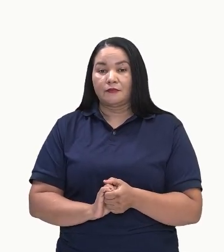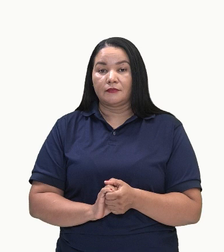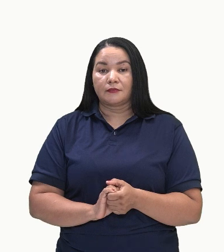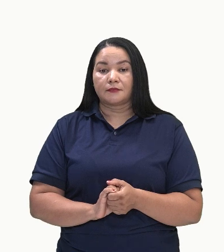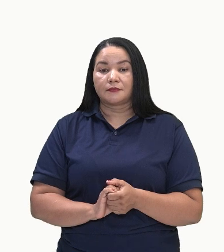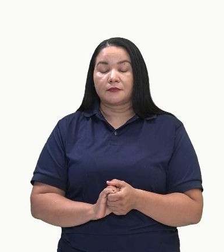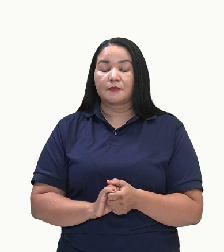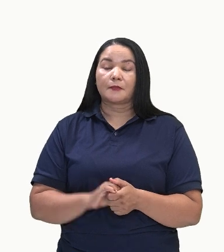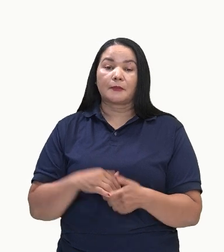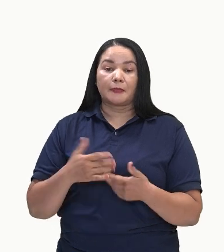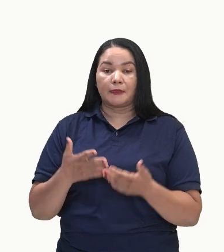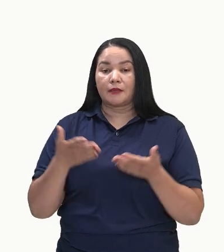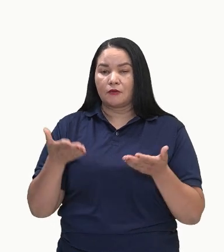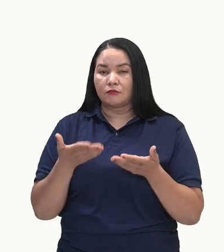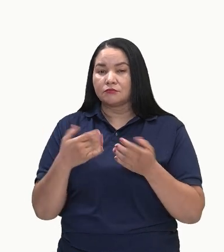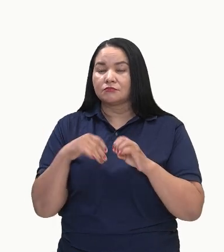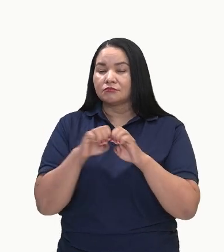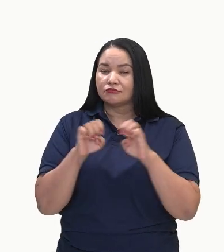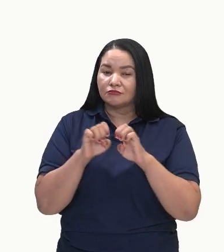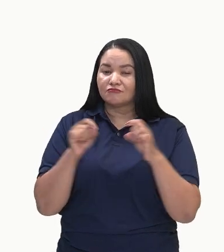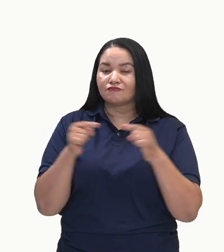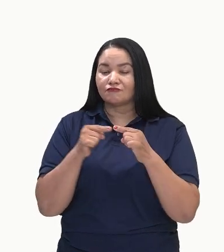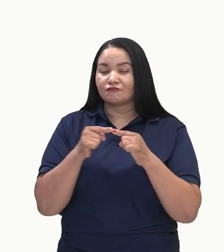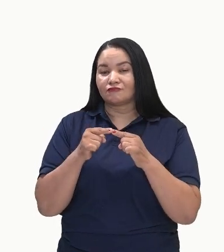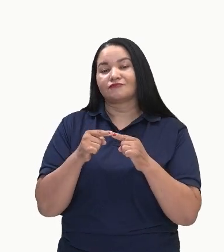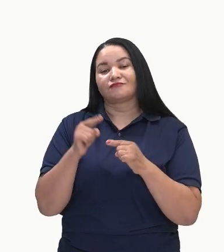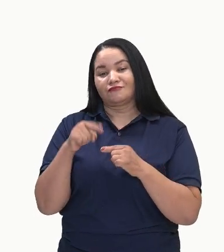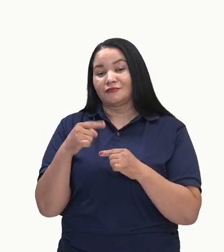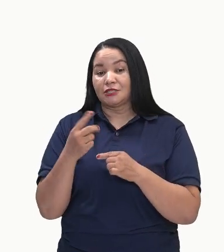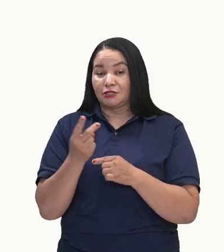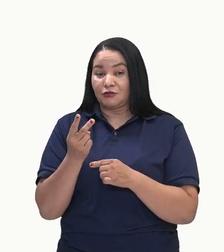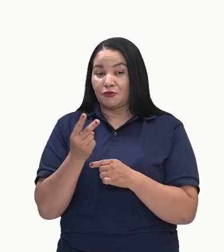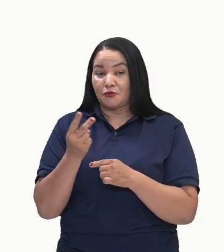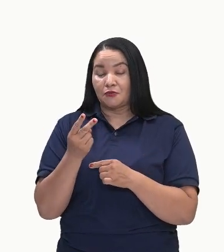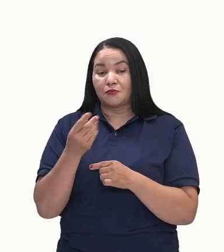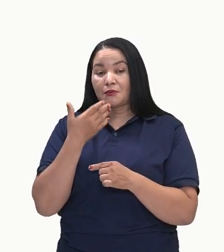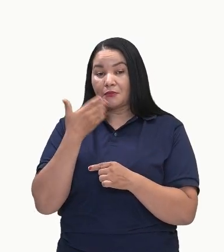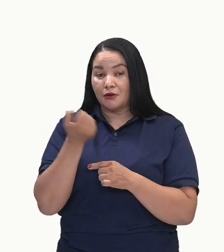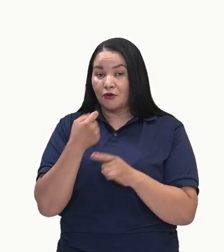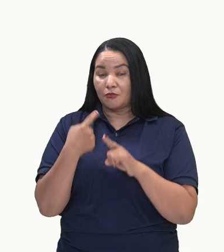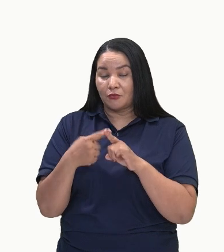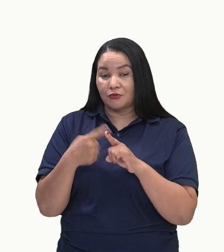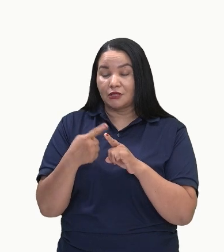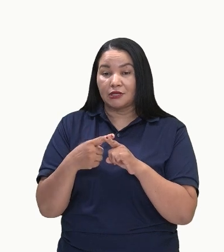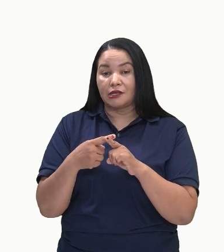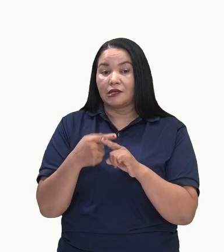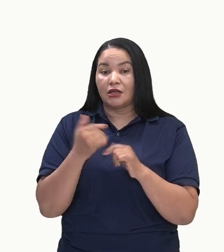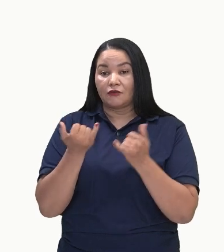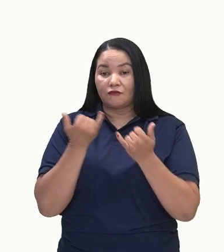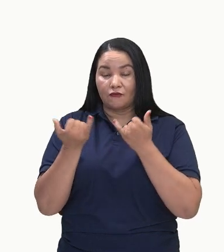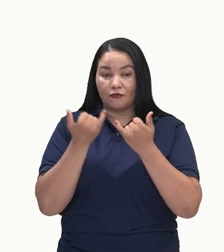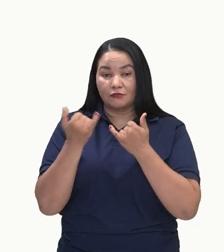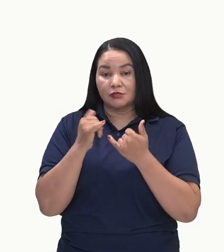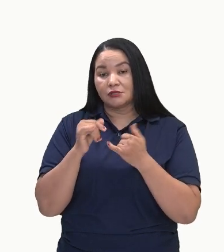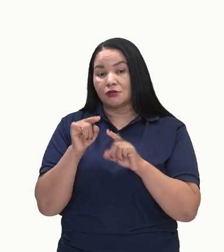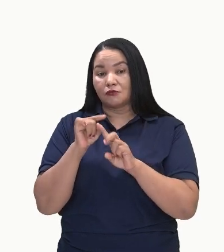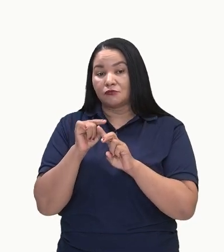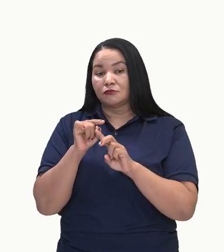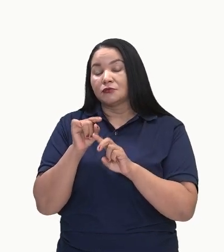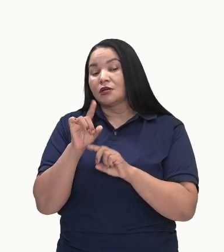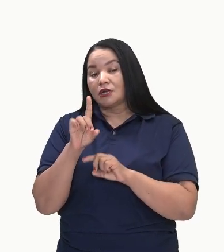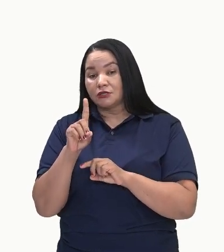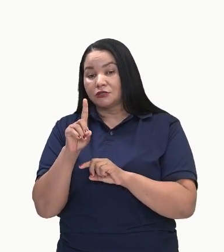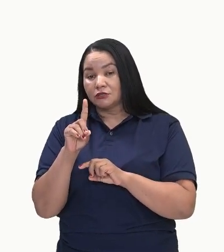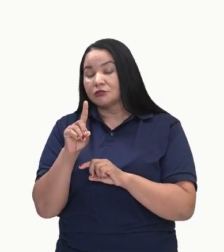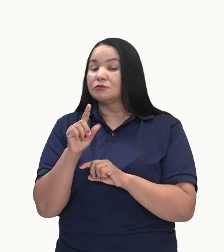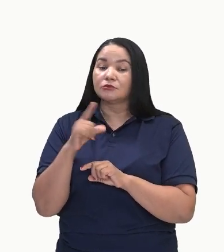isto, ó, vou usar qual fórmula? Vou usar a segunda. Por quê? Porque nós temos informação do diâmetro. Então, vamos usar a segunda fórmula. Só vai